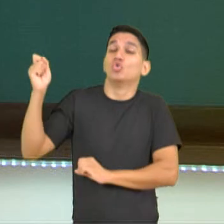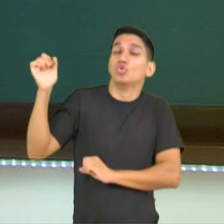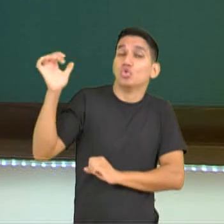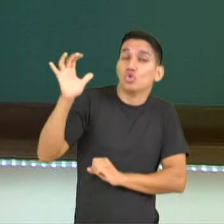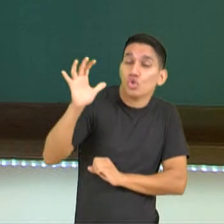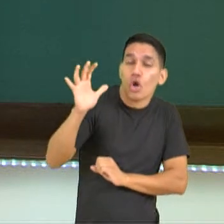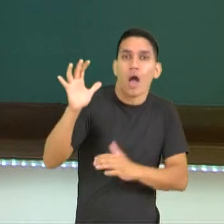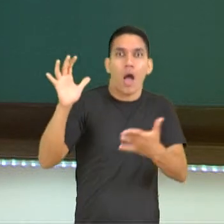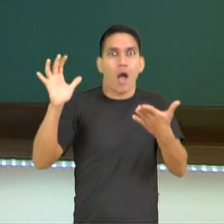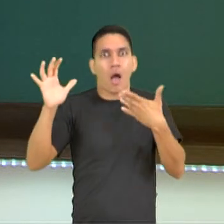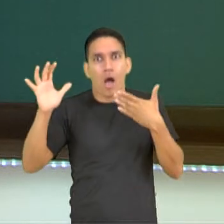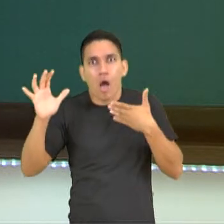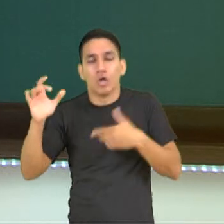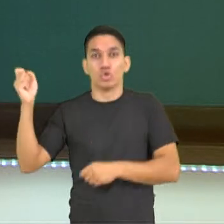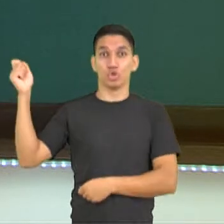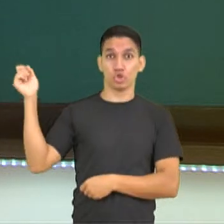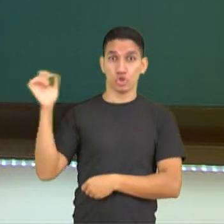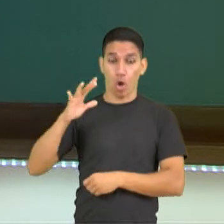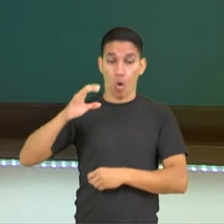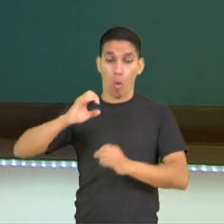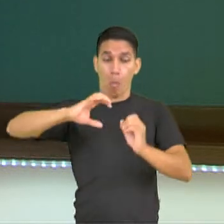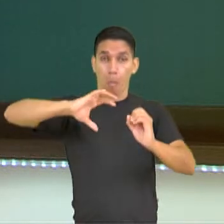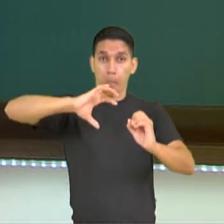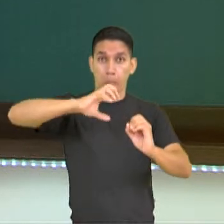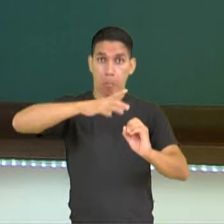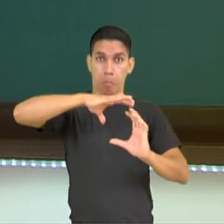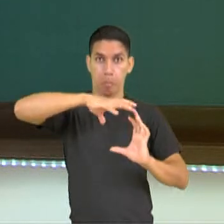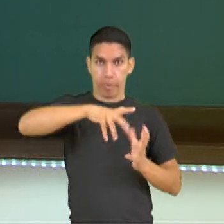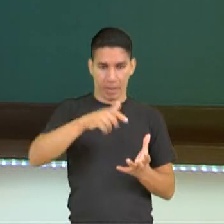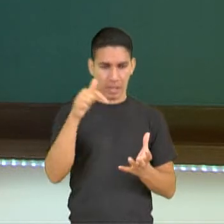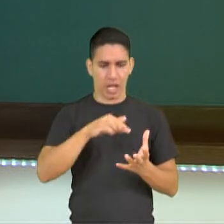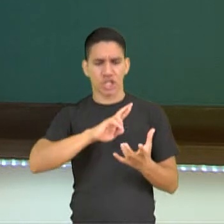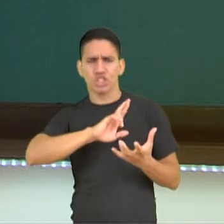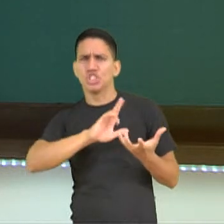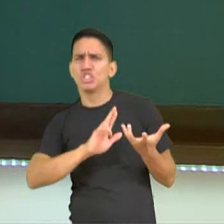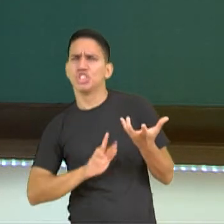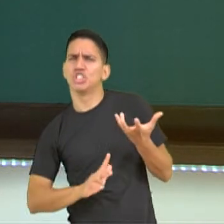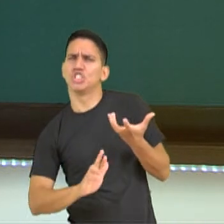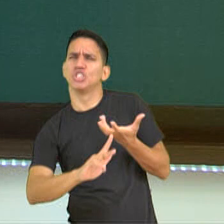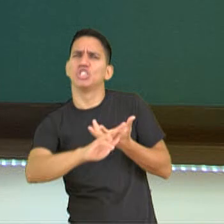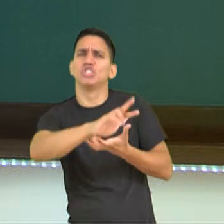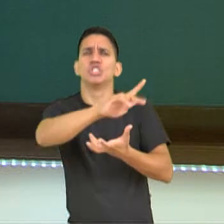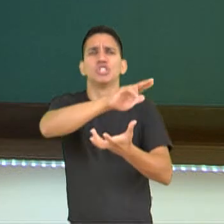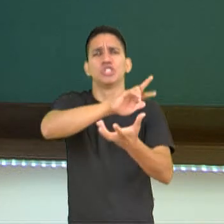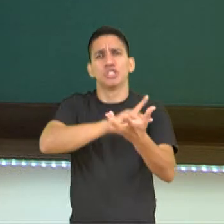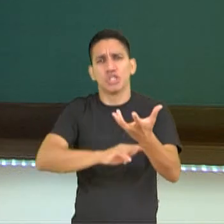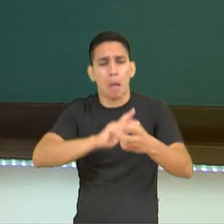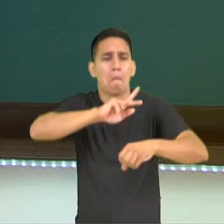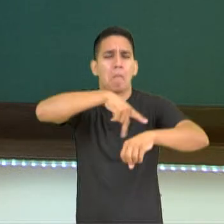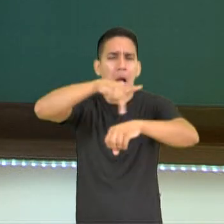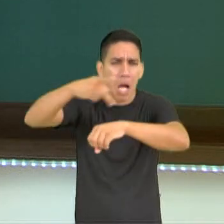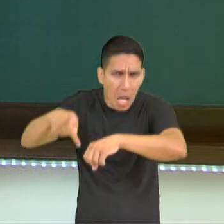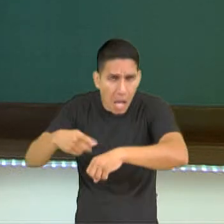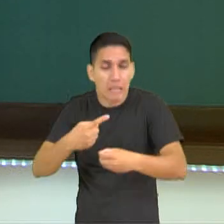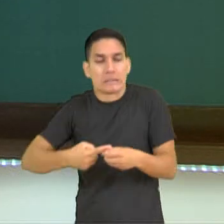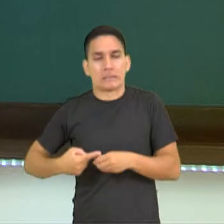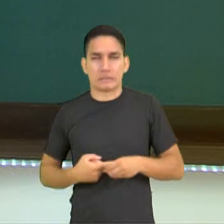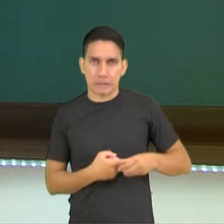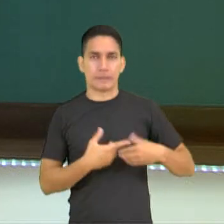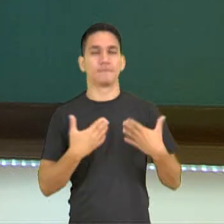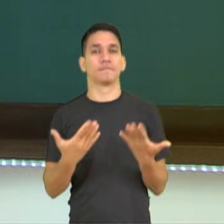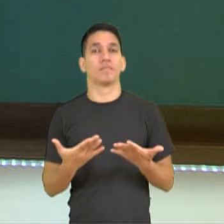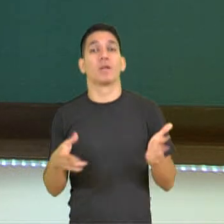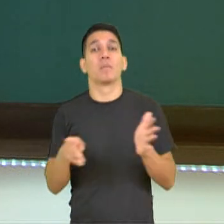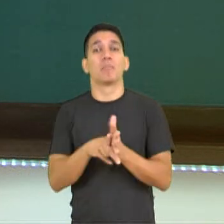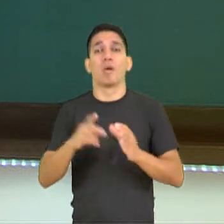no planeta, ela vai ser diferente nos diferentes lugares, nos diferentes países, cidades, enfim, ao